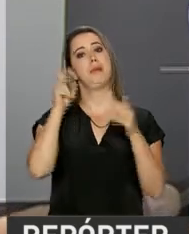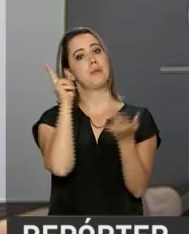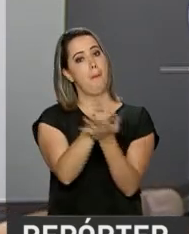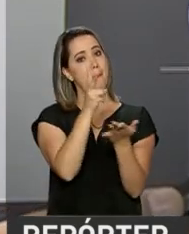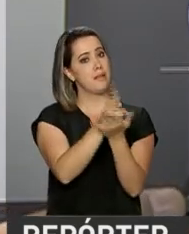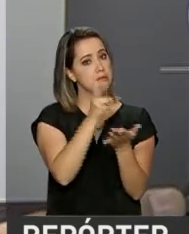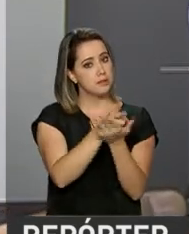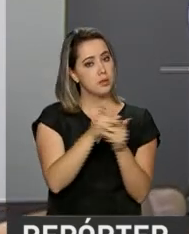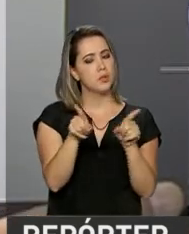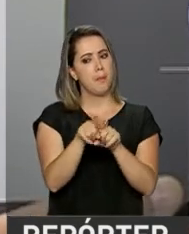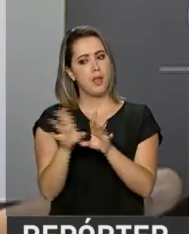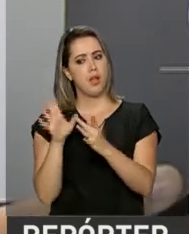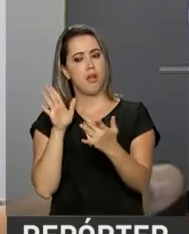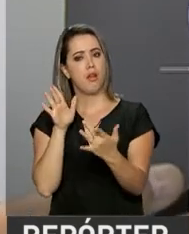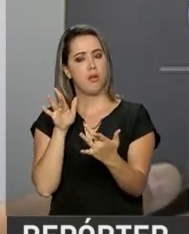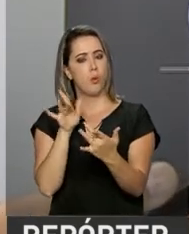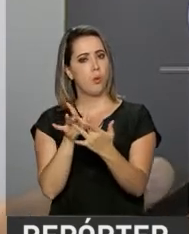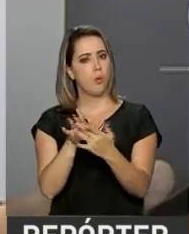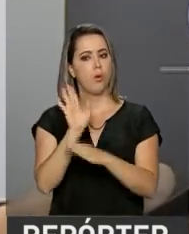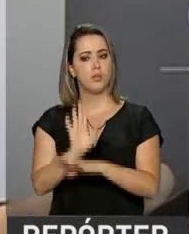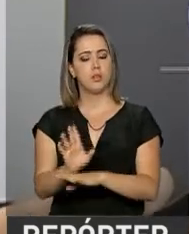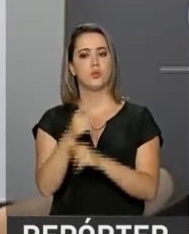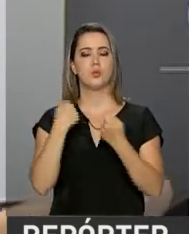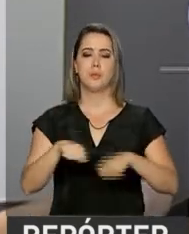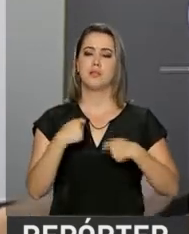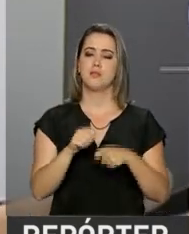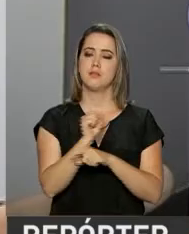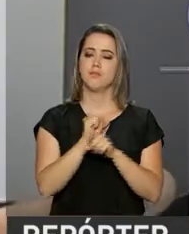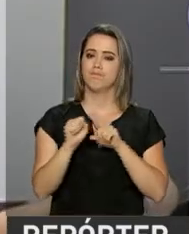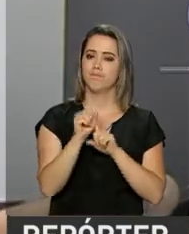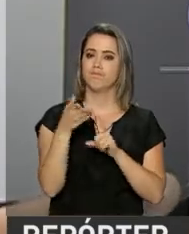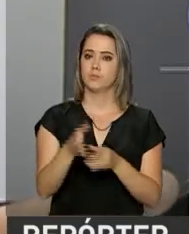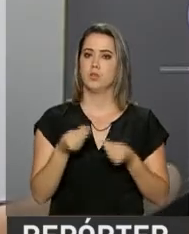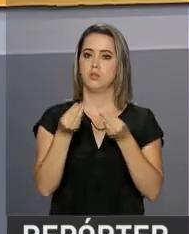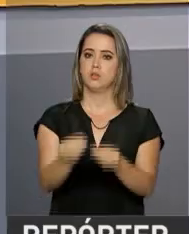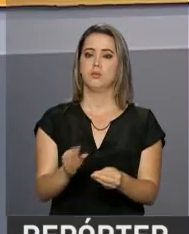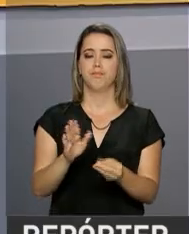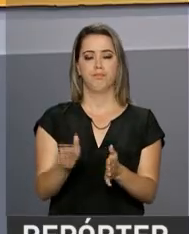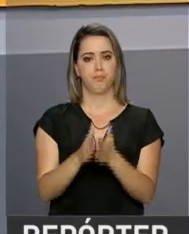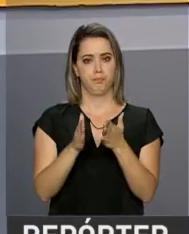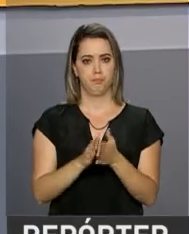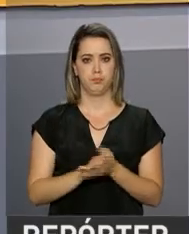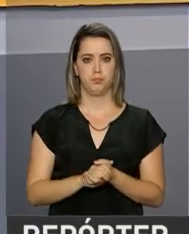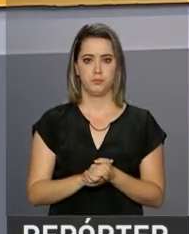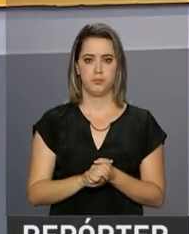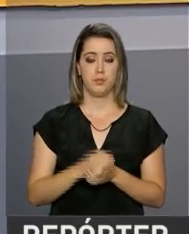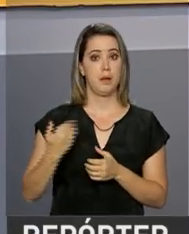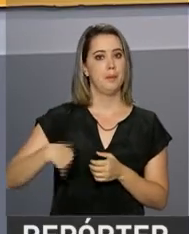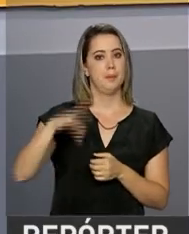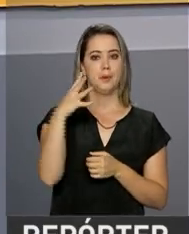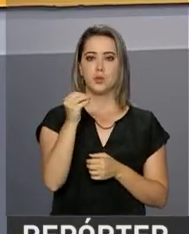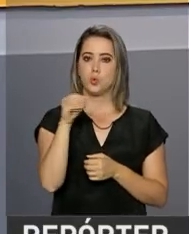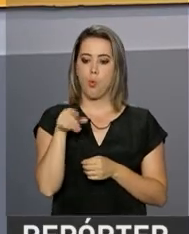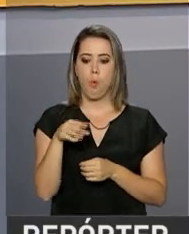tempo, foi ao encontro das necessidades sociais, dando mais a quem tem menos. Mais de